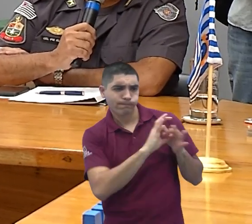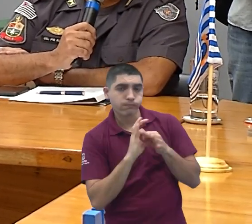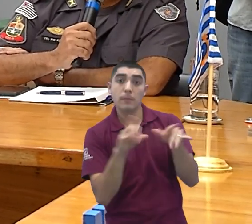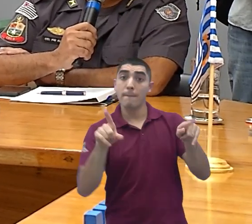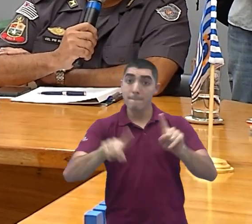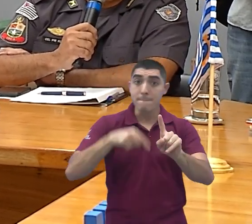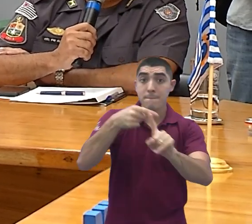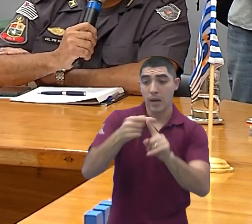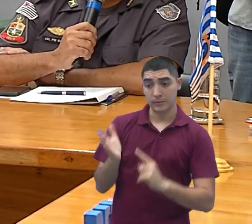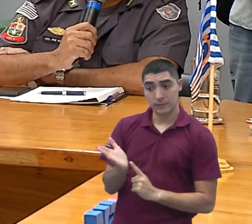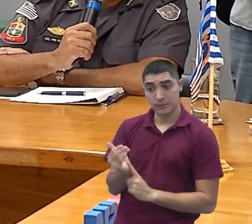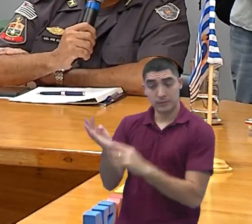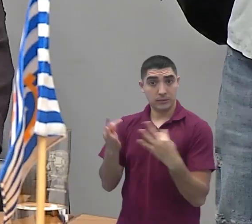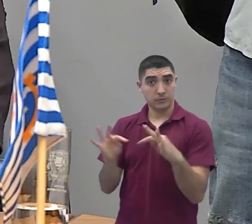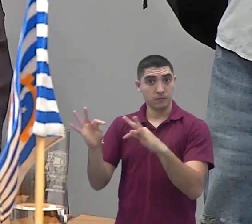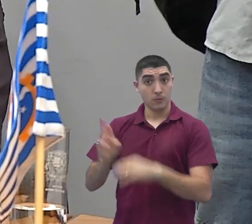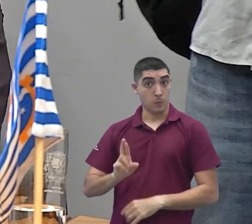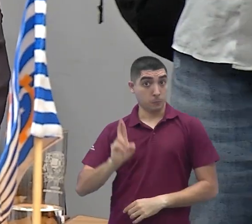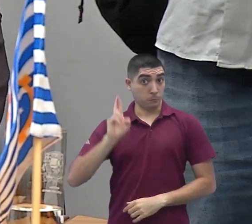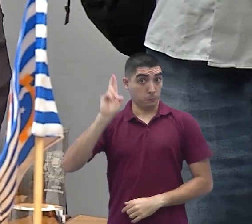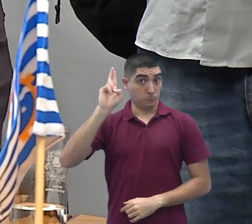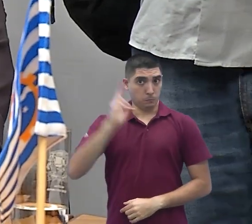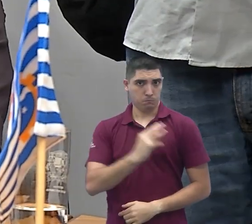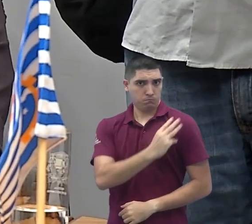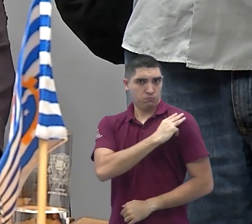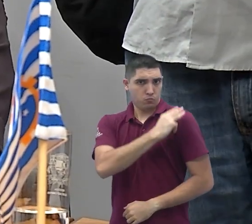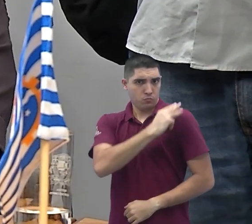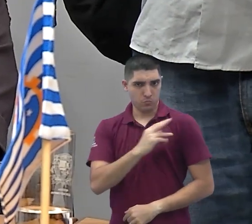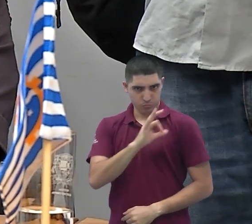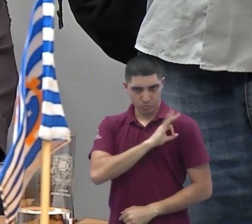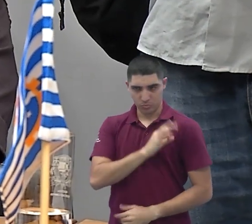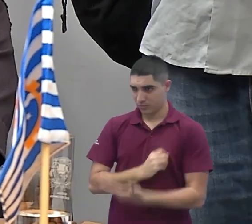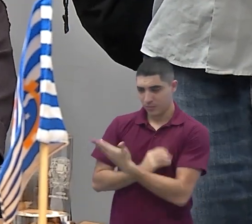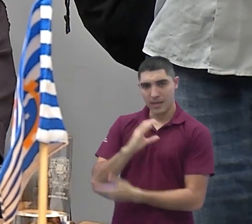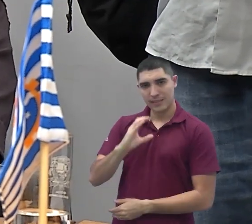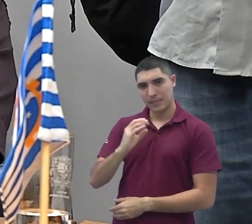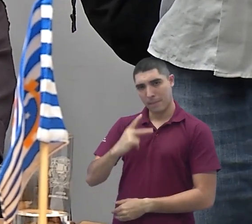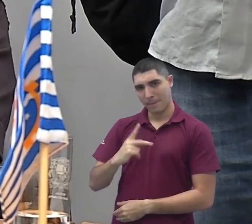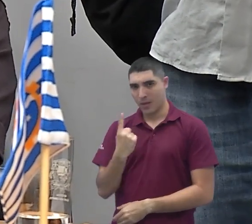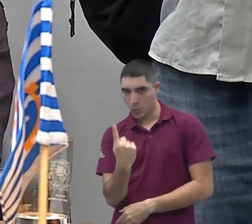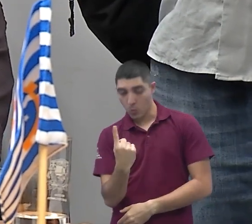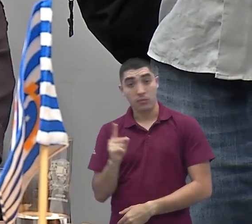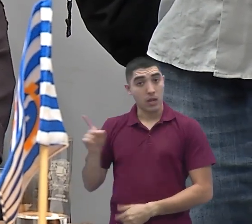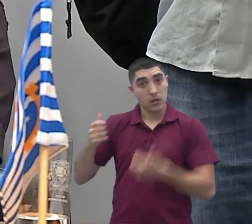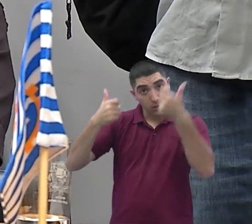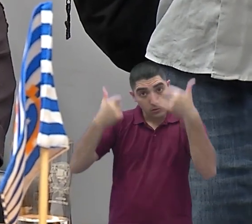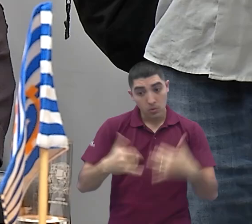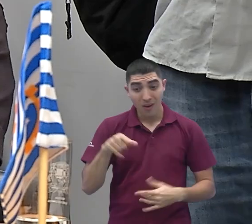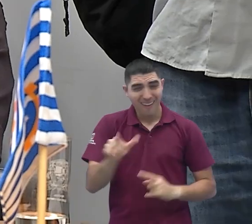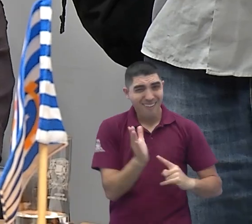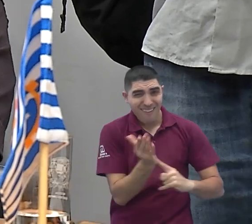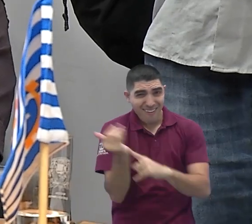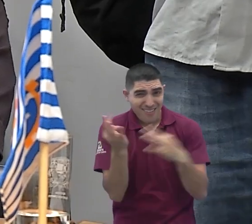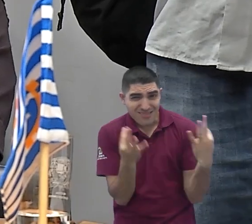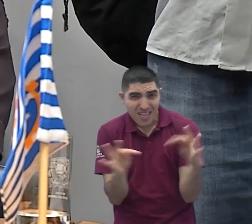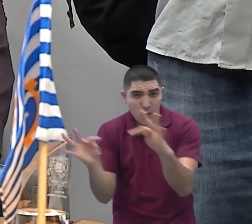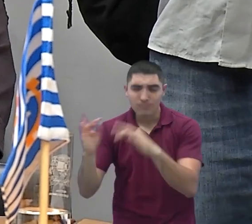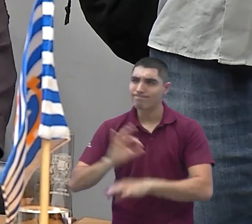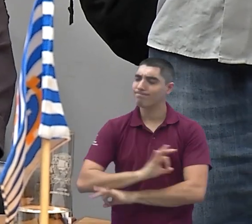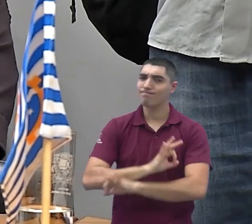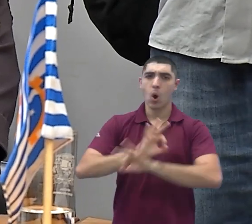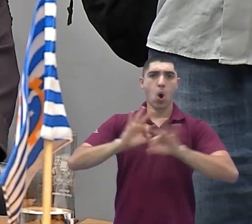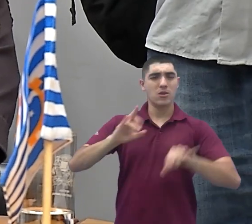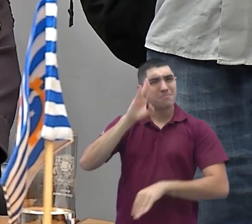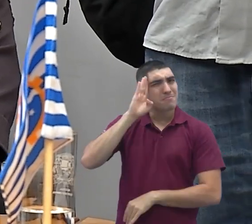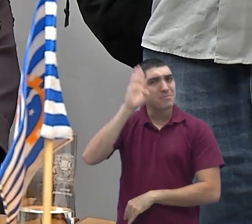uso intensivo da tecnologia. O comandante do CPI-1 reforça que o monitoramento inteligente é uma das